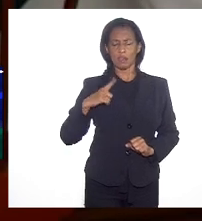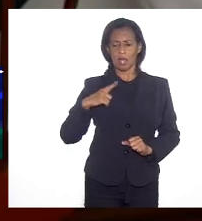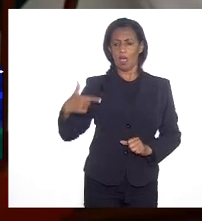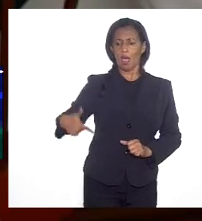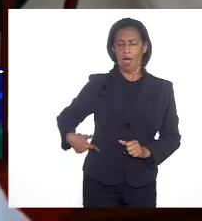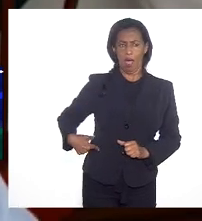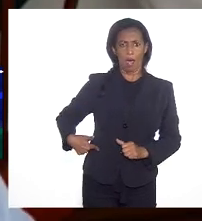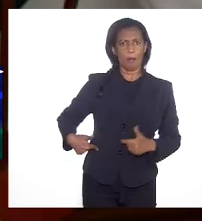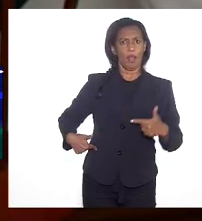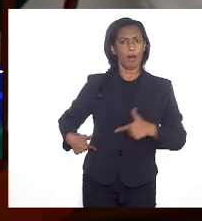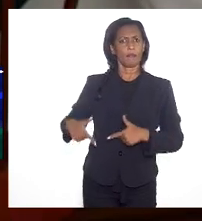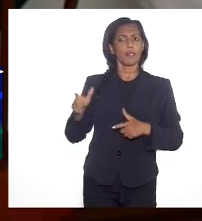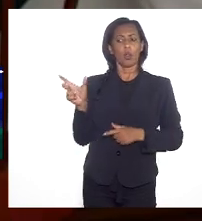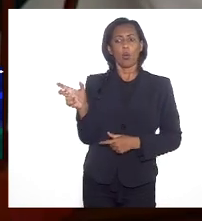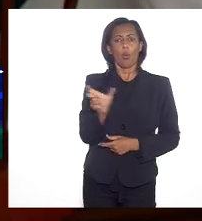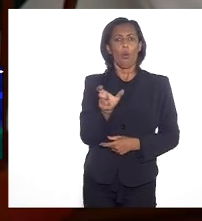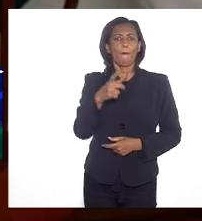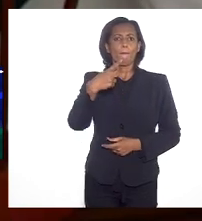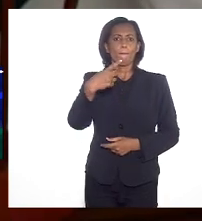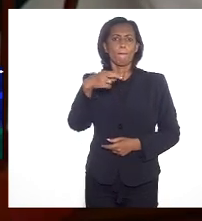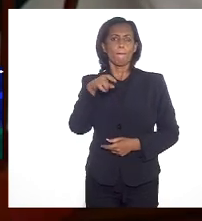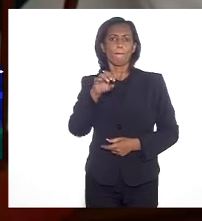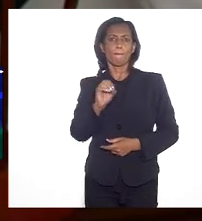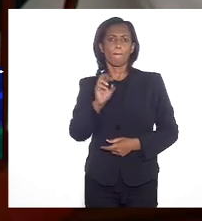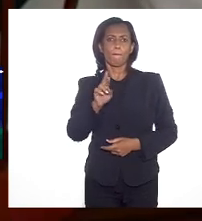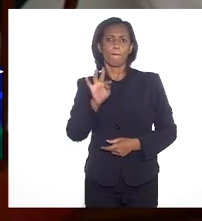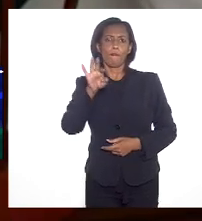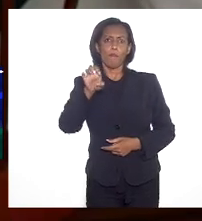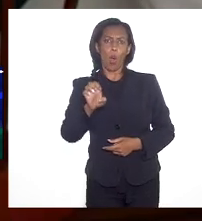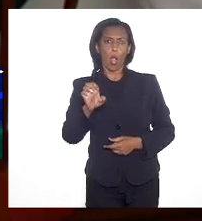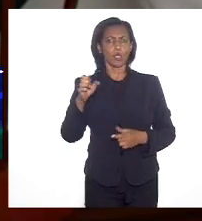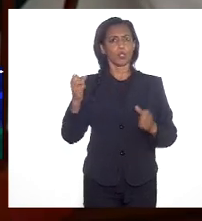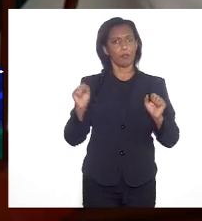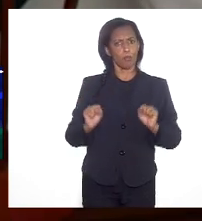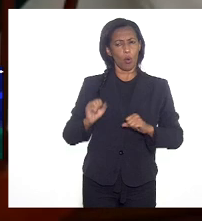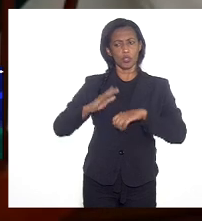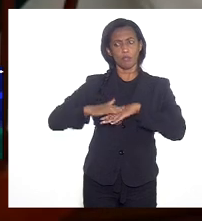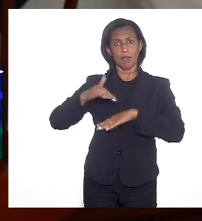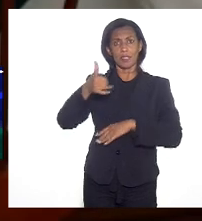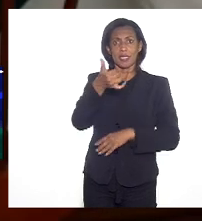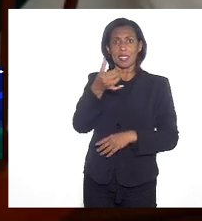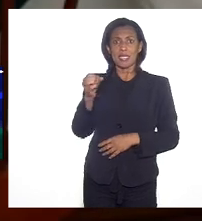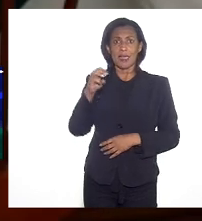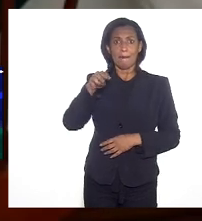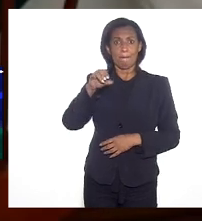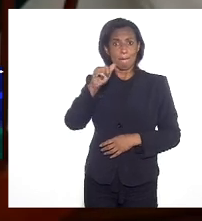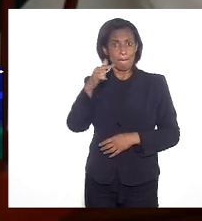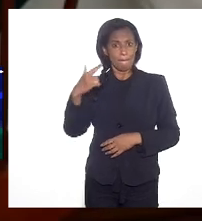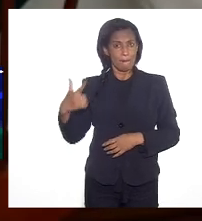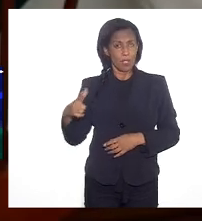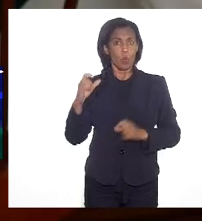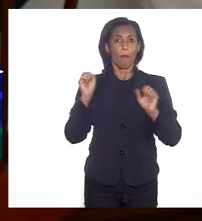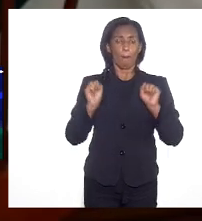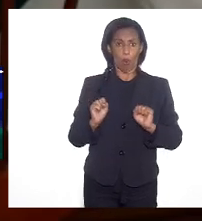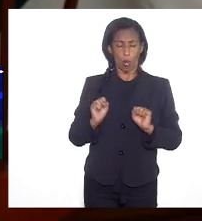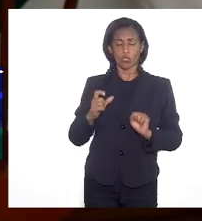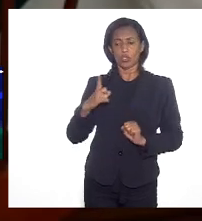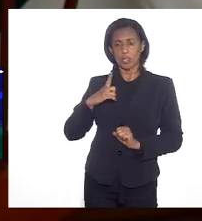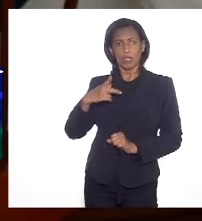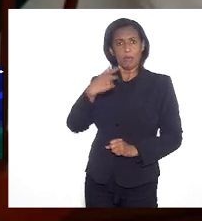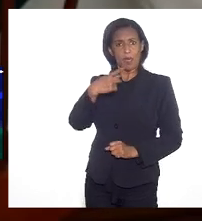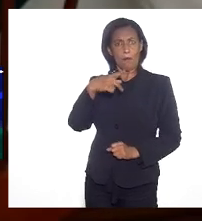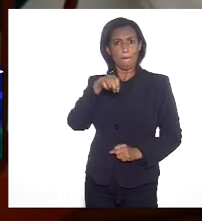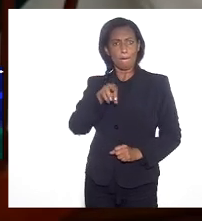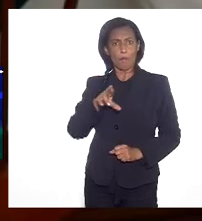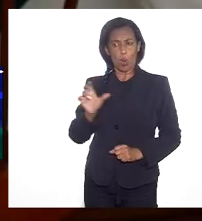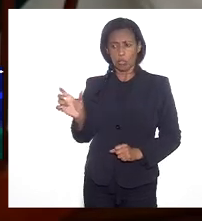funcional, inclusive fora do trabalho, e acima de 100 mil habitantes pode ter o porte ali também